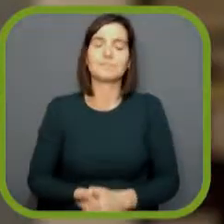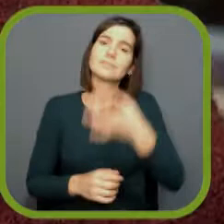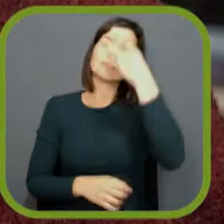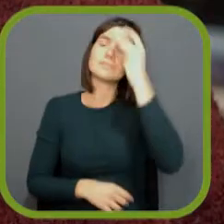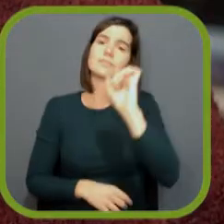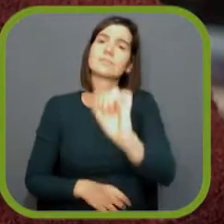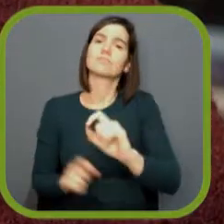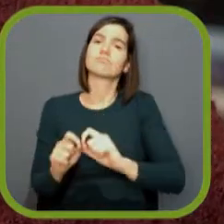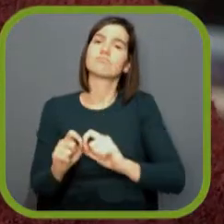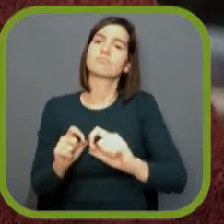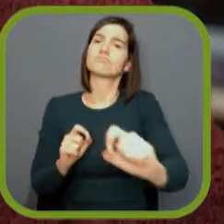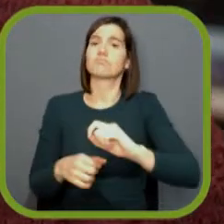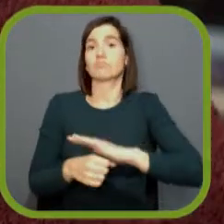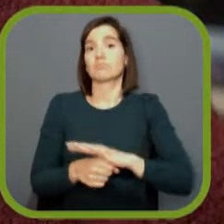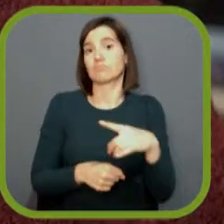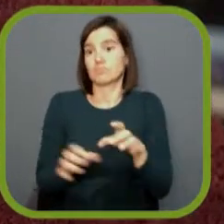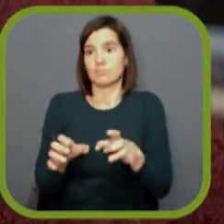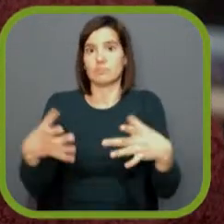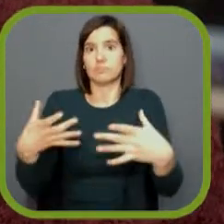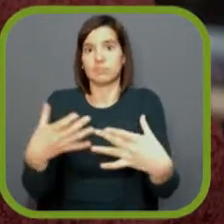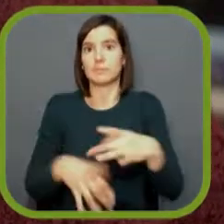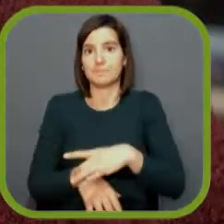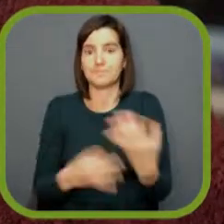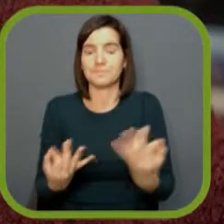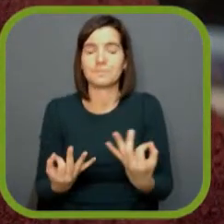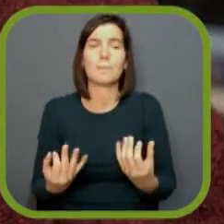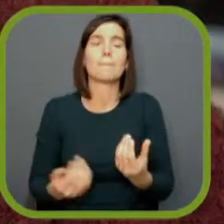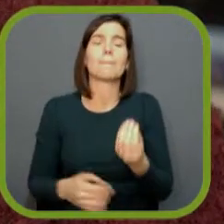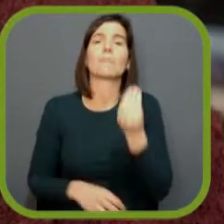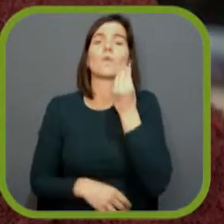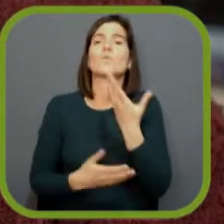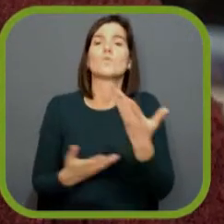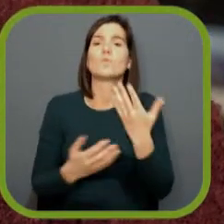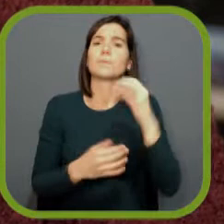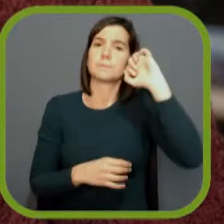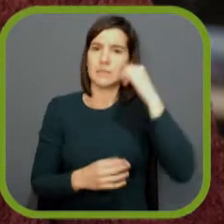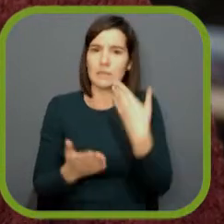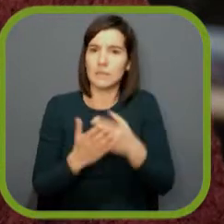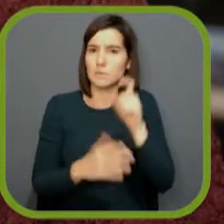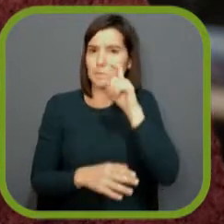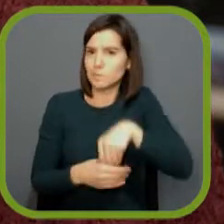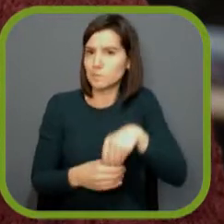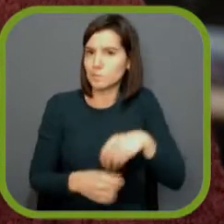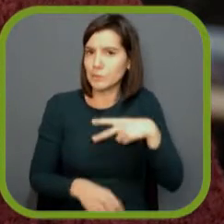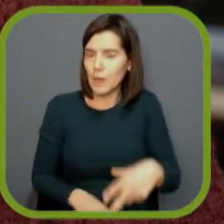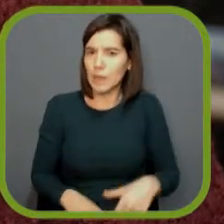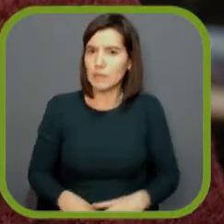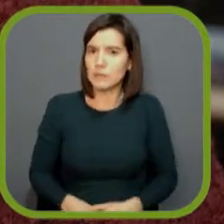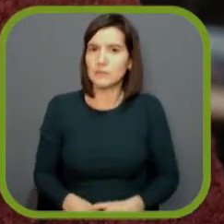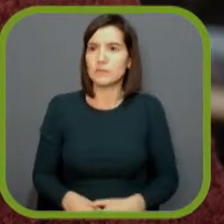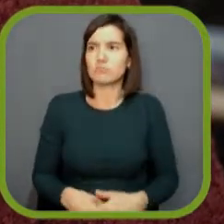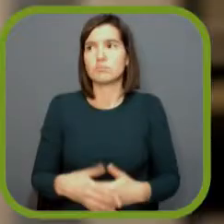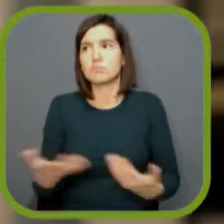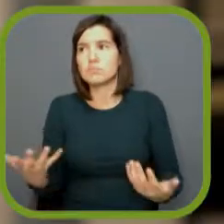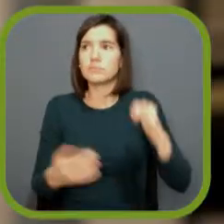na sua opinião, durante o período pandémico que nós estamos a viver, como é que isso afetou a segurança interna do